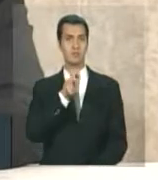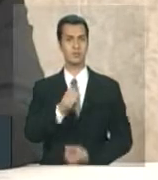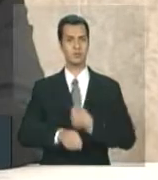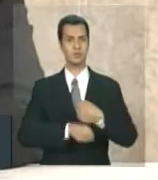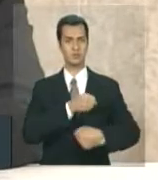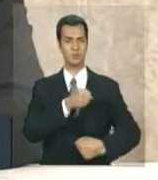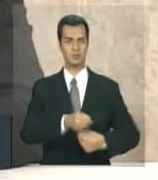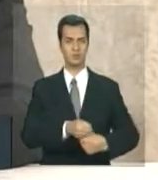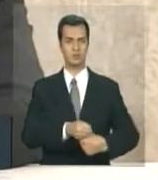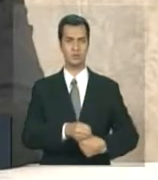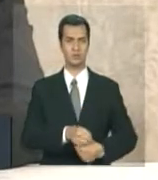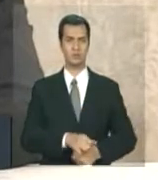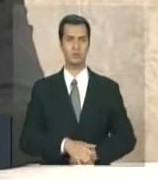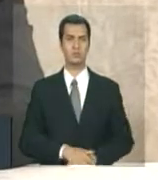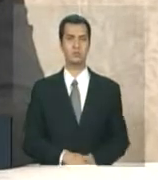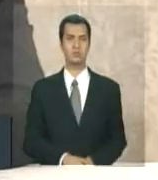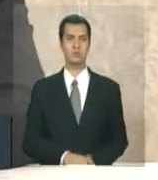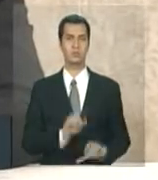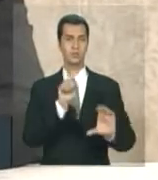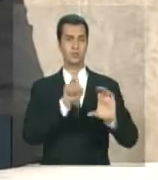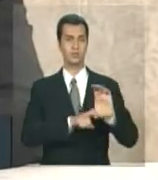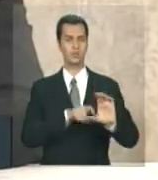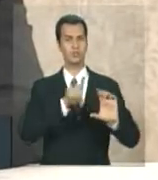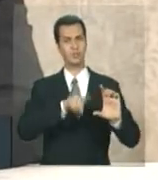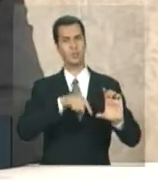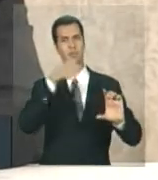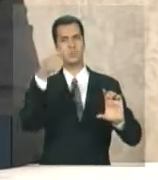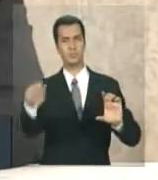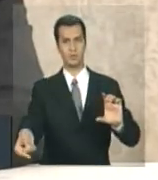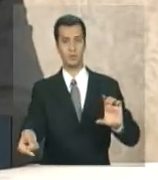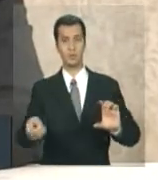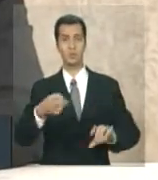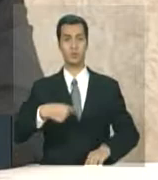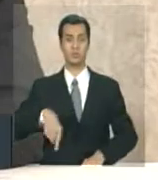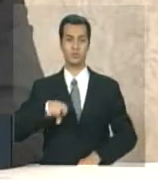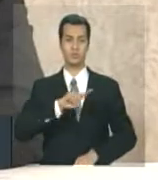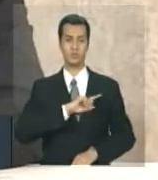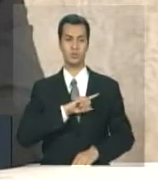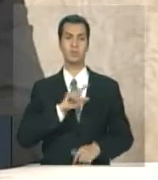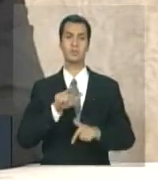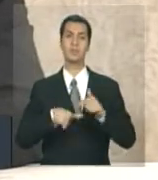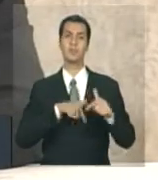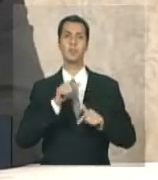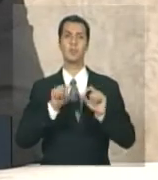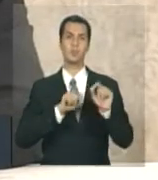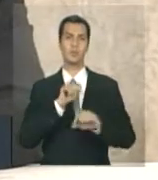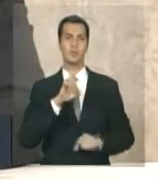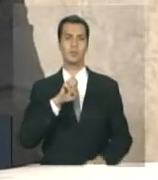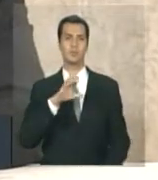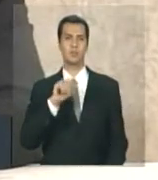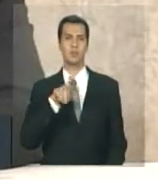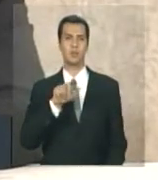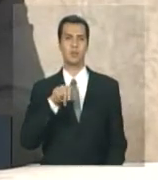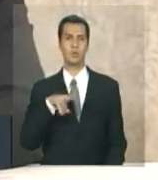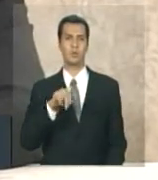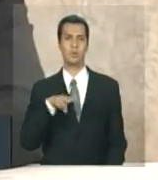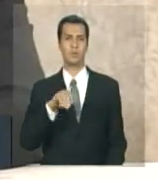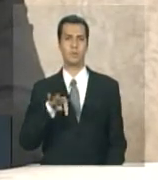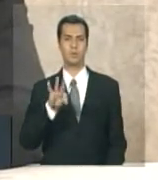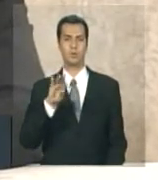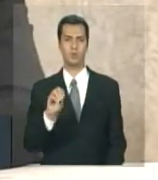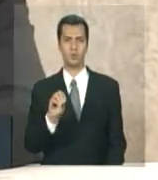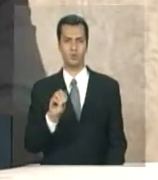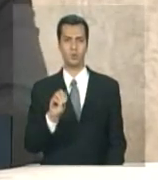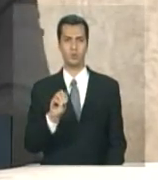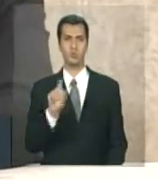5 anos de escalonamento de dívida. Nós estamos trabalhando sempre com escalonamento de dívida. Para a